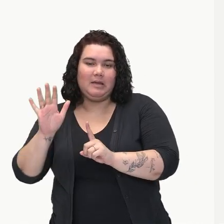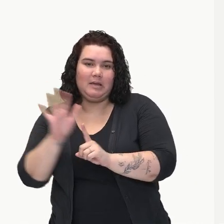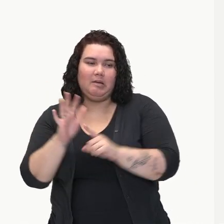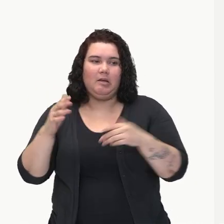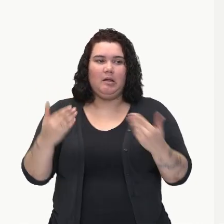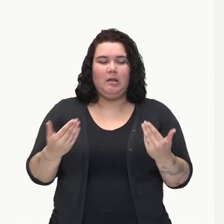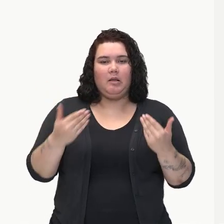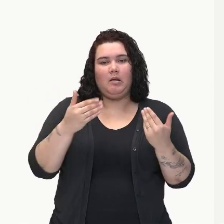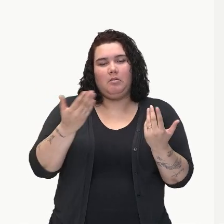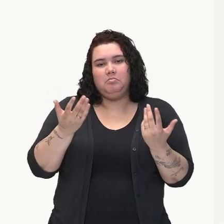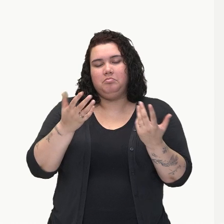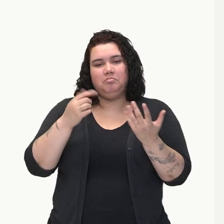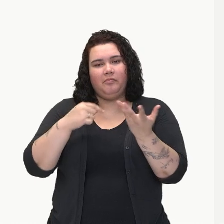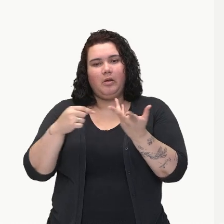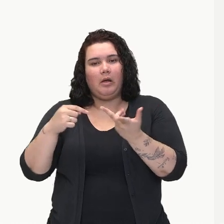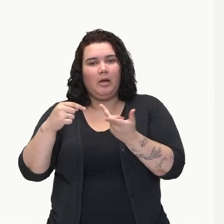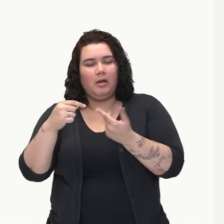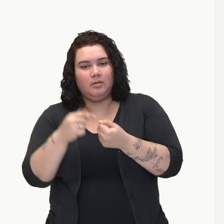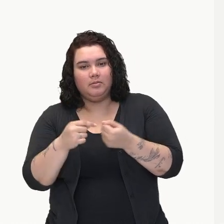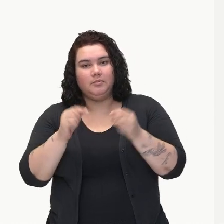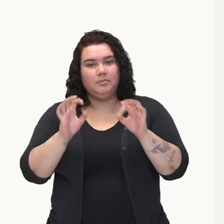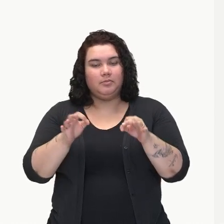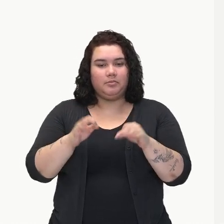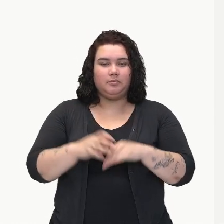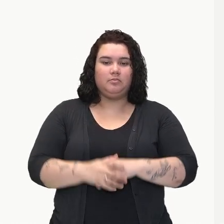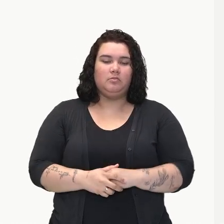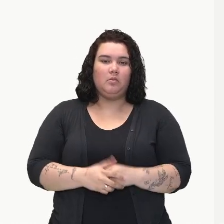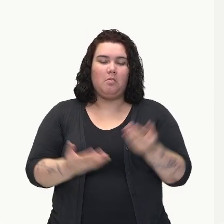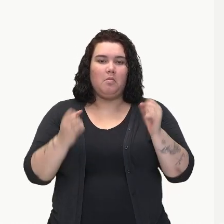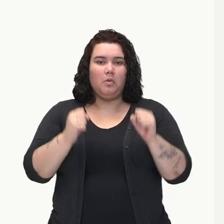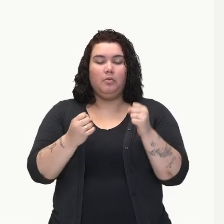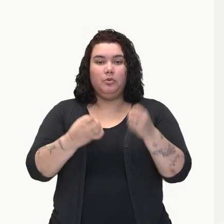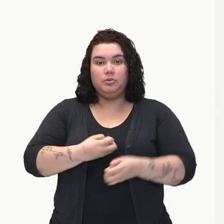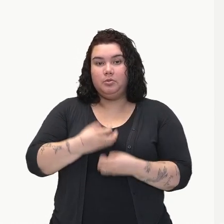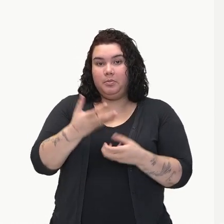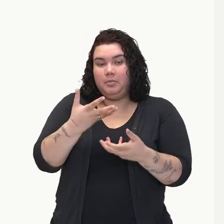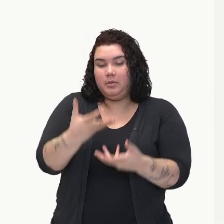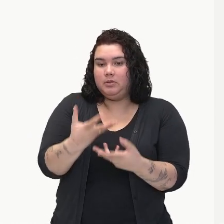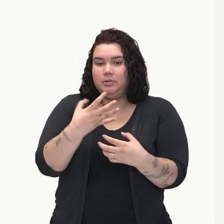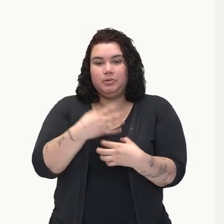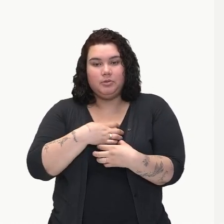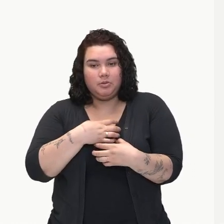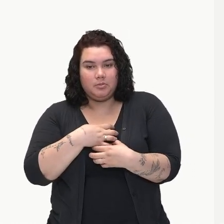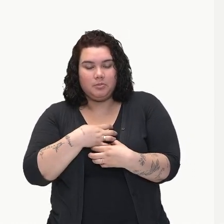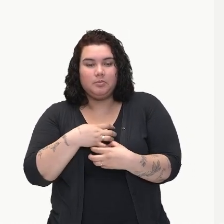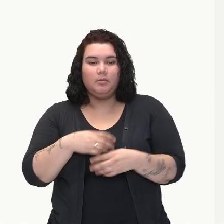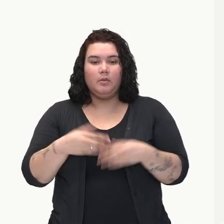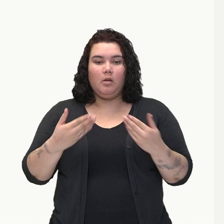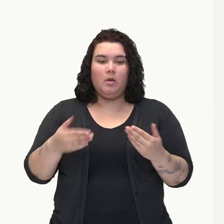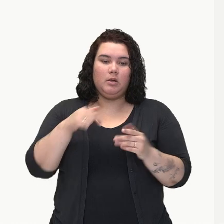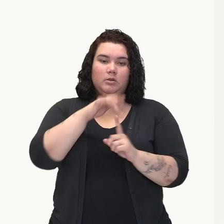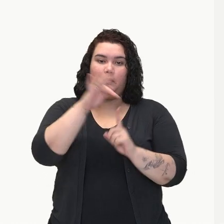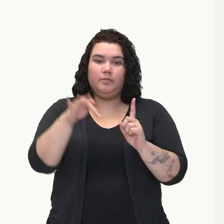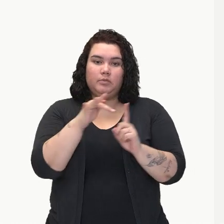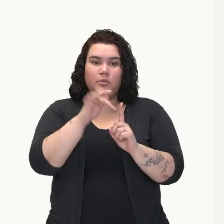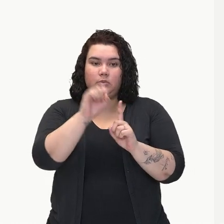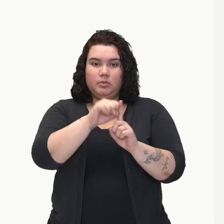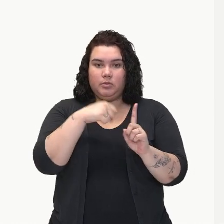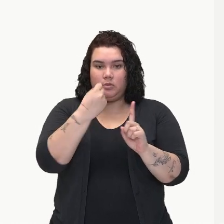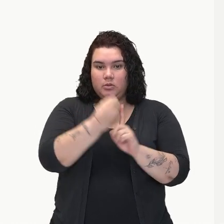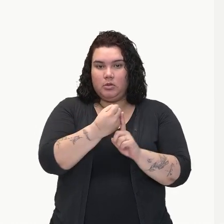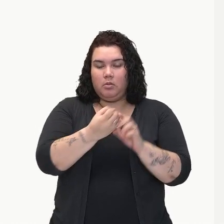que aconteceu, também pode ser expressar um sentimento. Então essa função social, ela parte de um